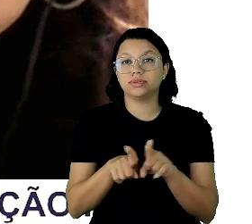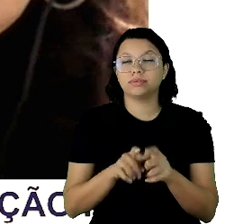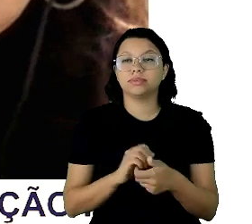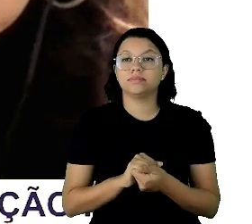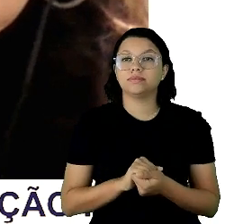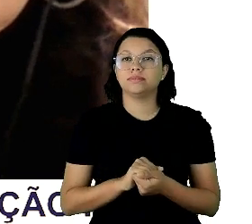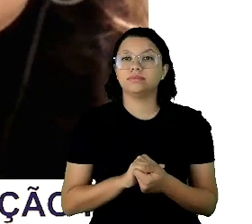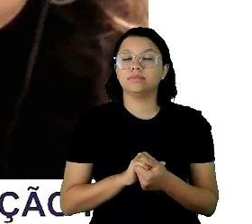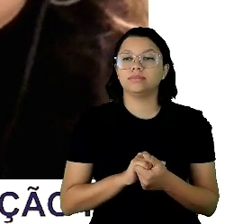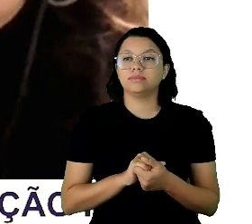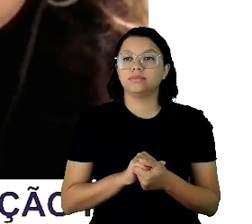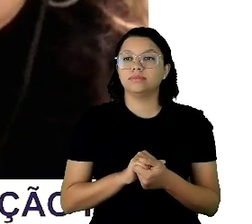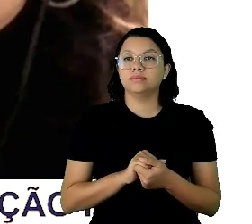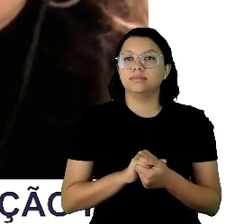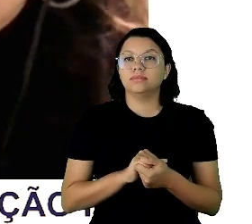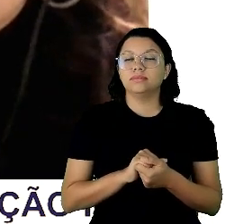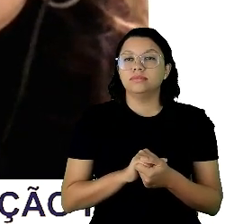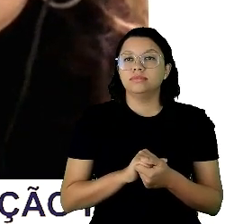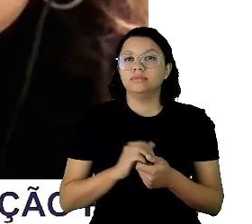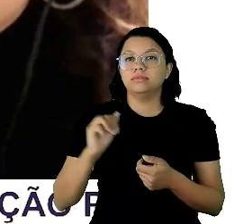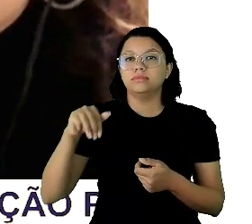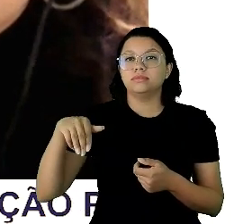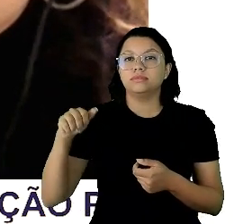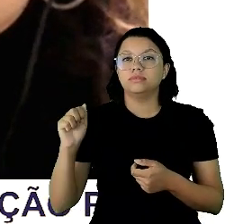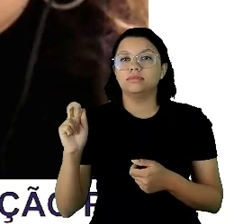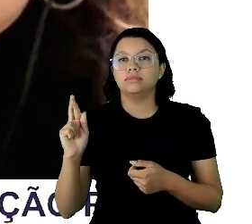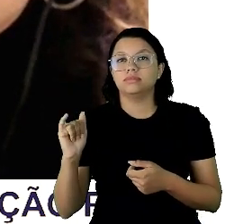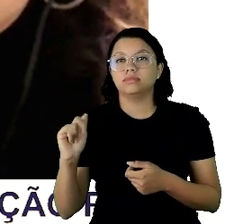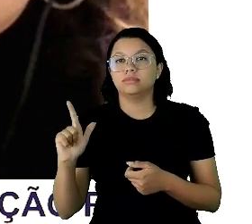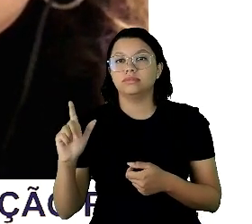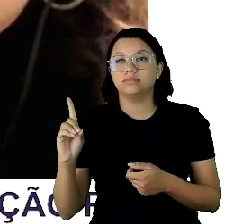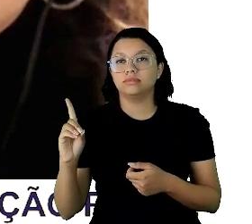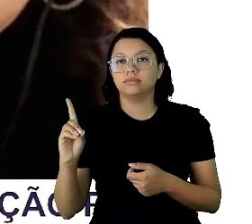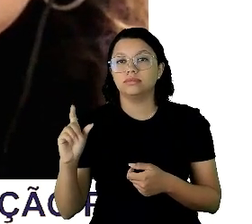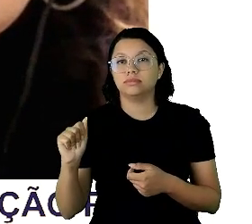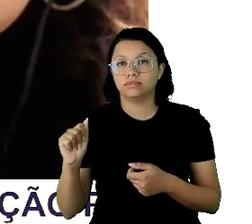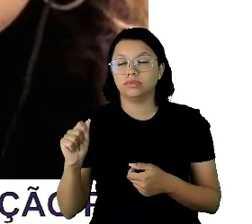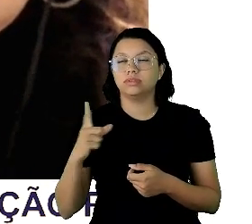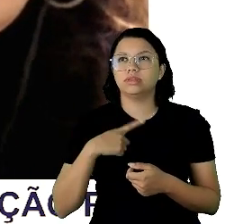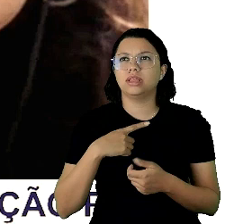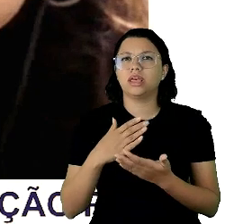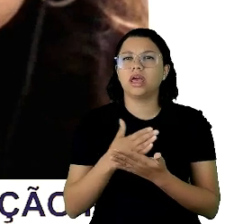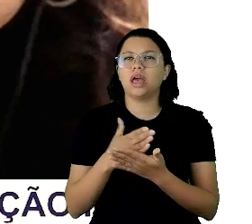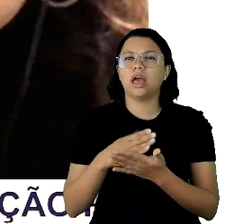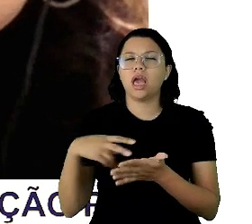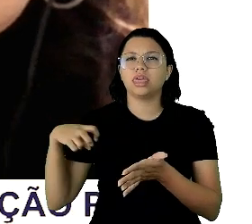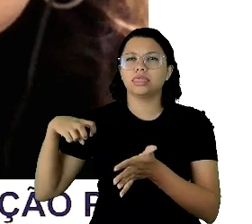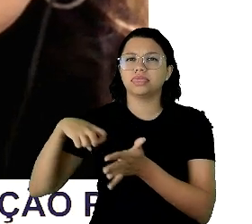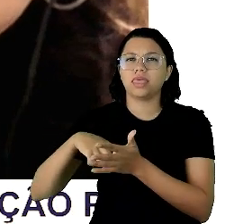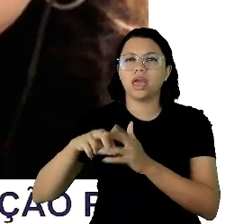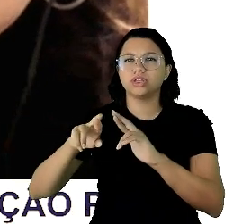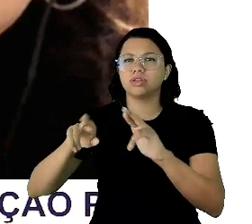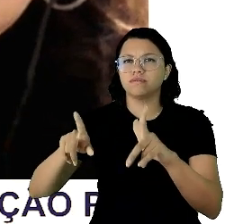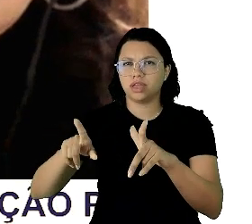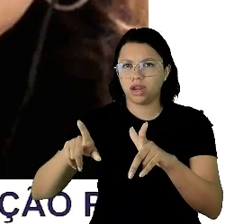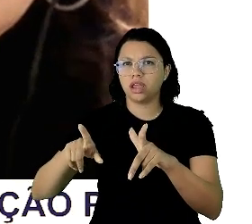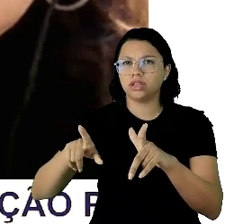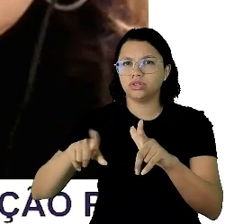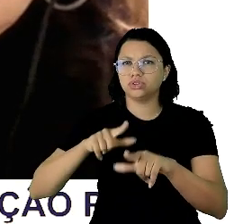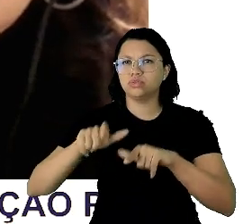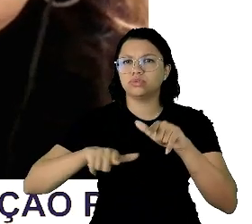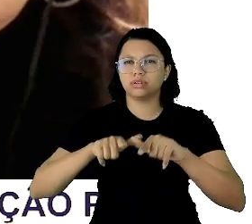A Marilda ainda pergunta se há tipo de penas alternativas ou prestação de serviços em caso de